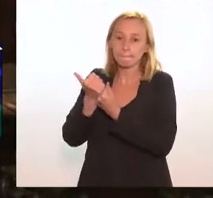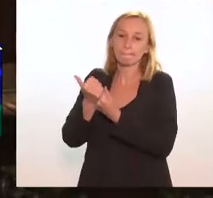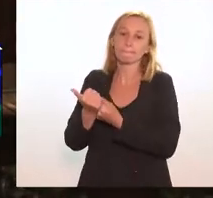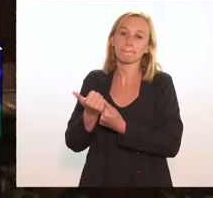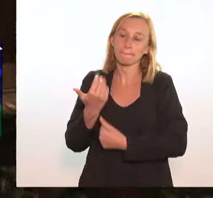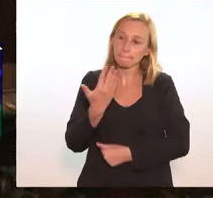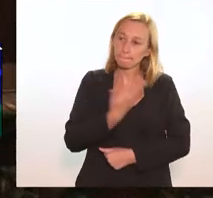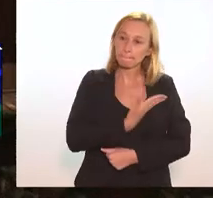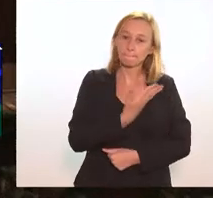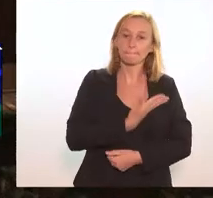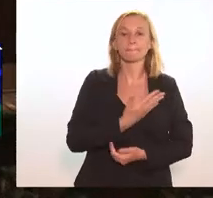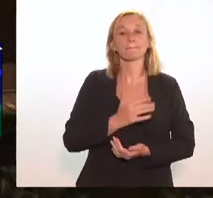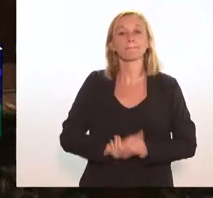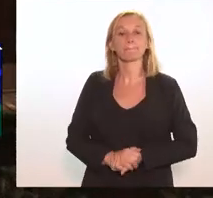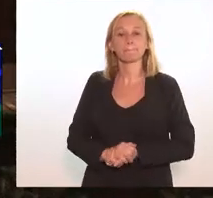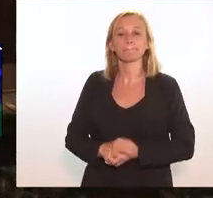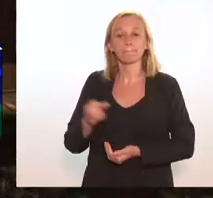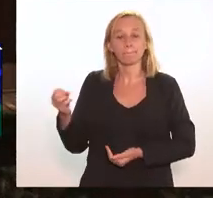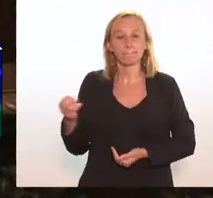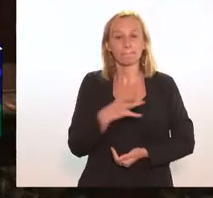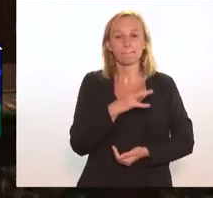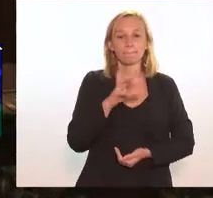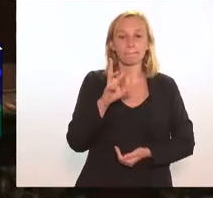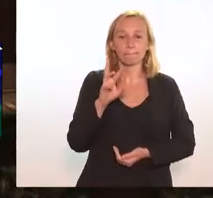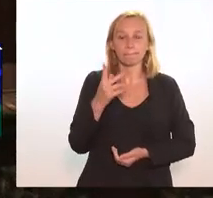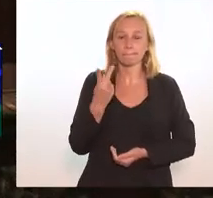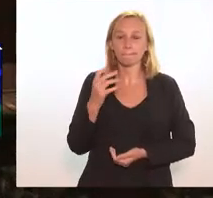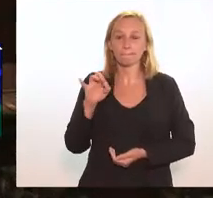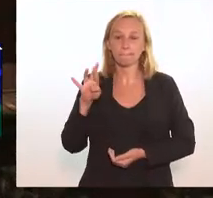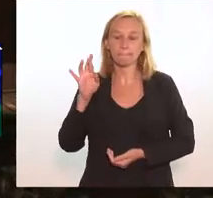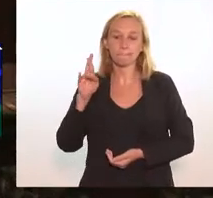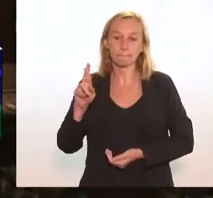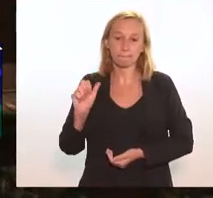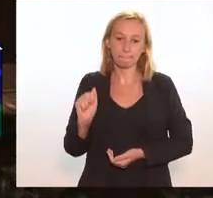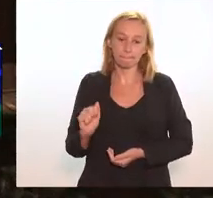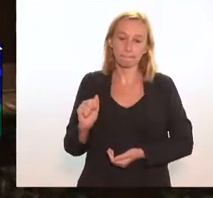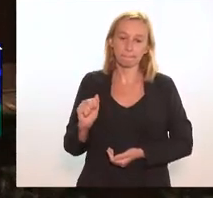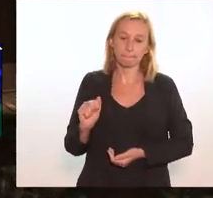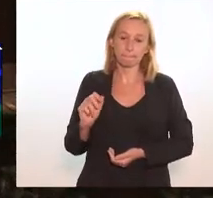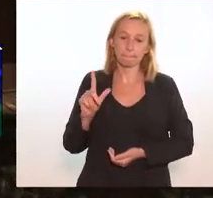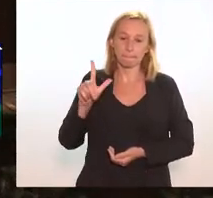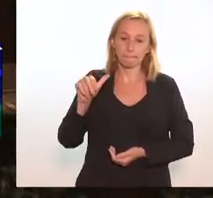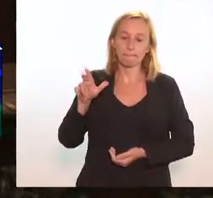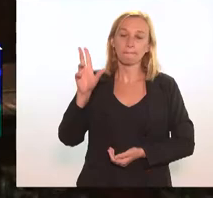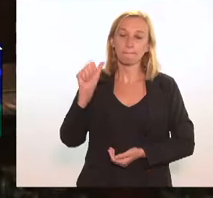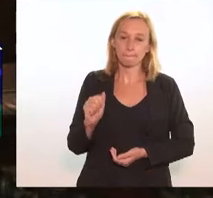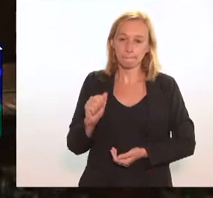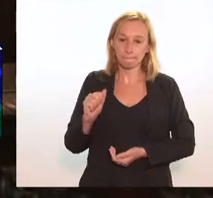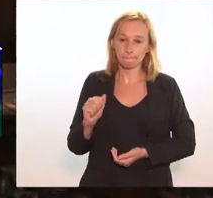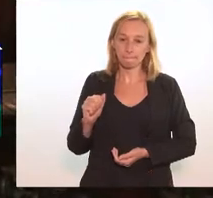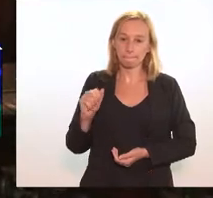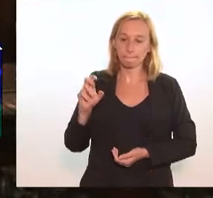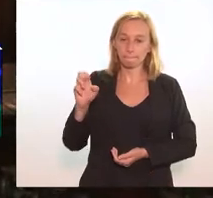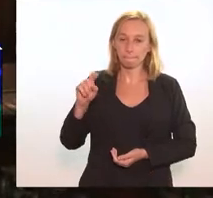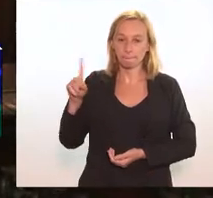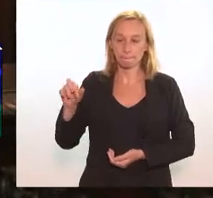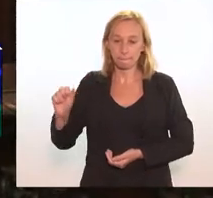à posse da nova reitora da UESO, a professora Luanda Moraes, e do